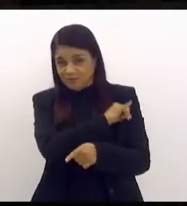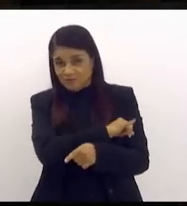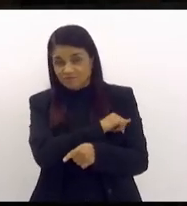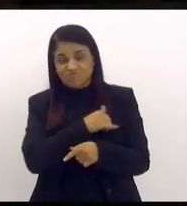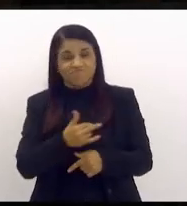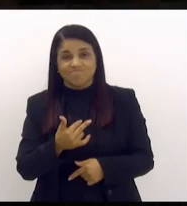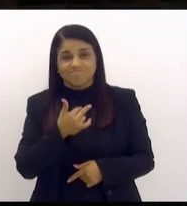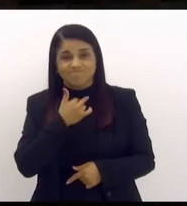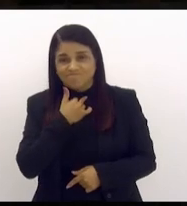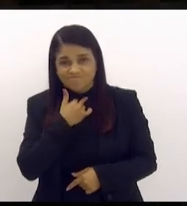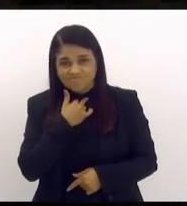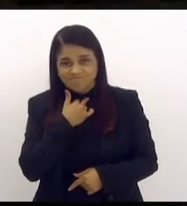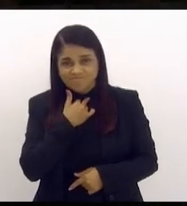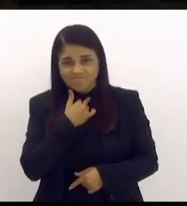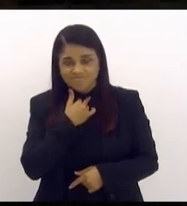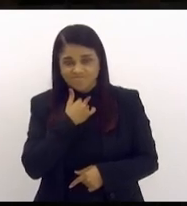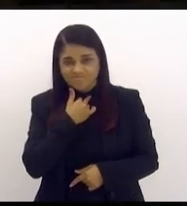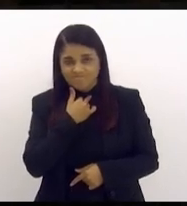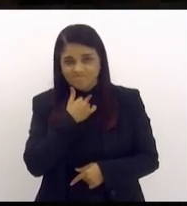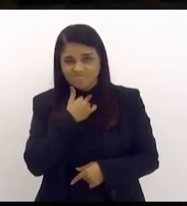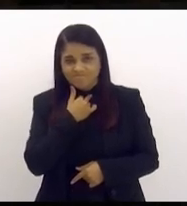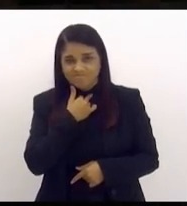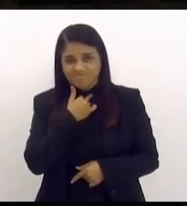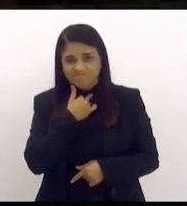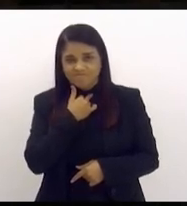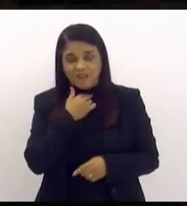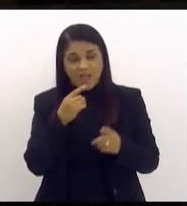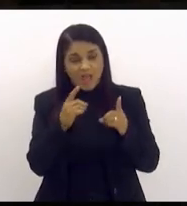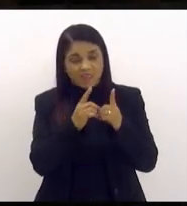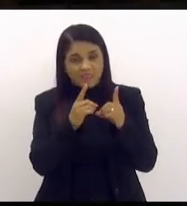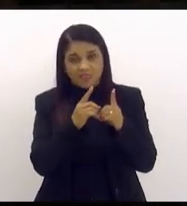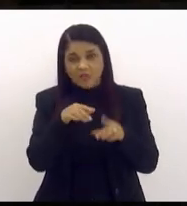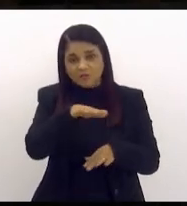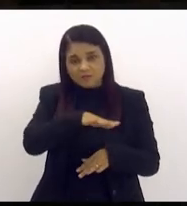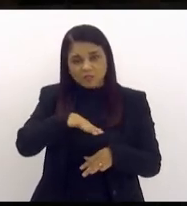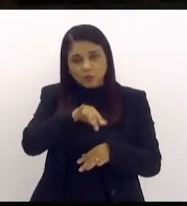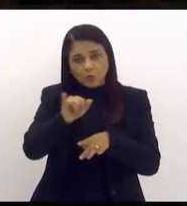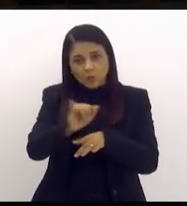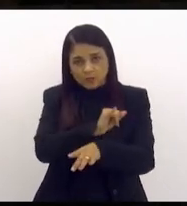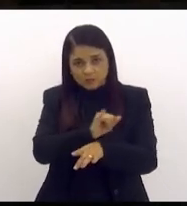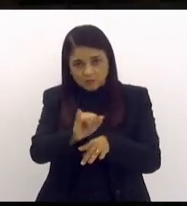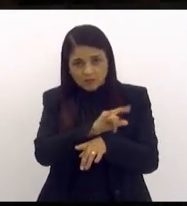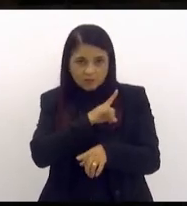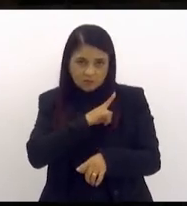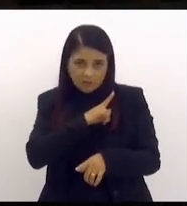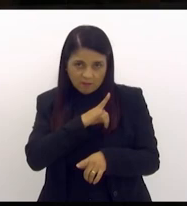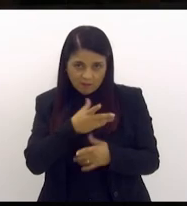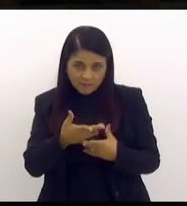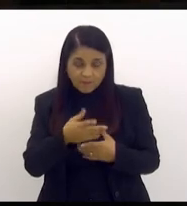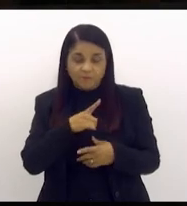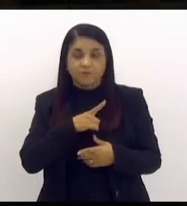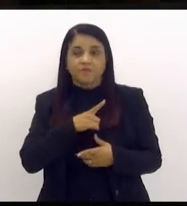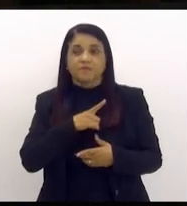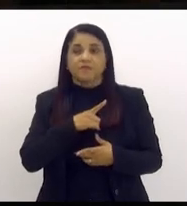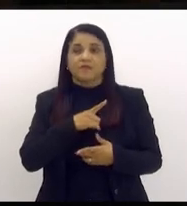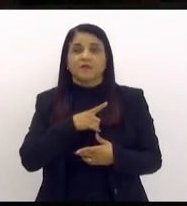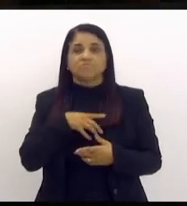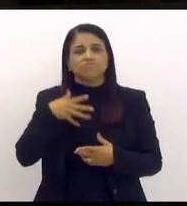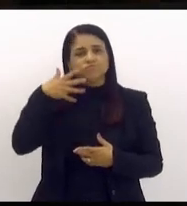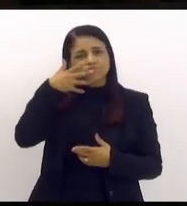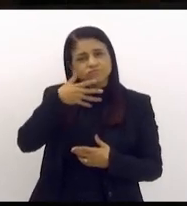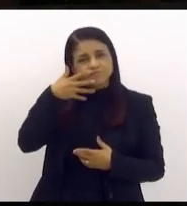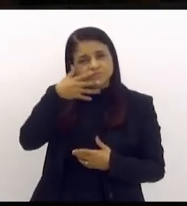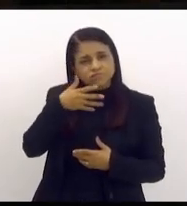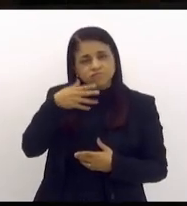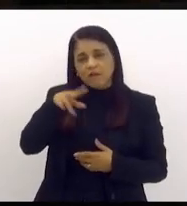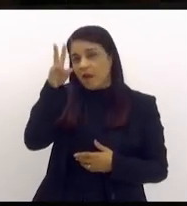não pode deixar de de atender esse setor de uma forma estratégica eh ao longo das falas aqui eu gostaria de